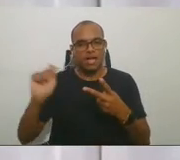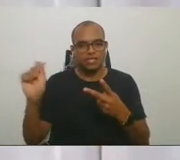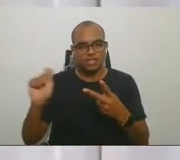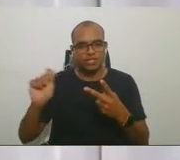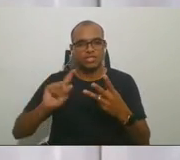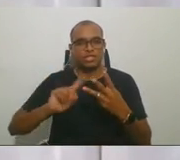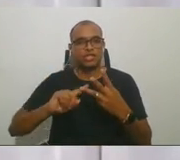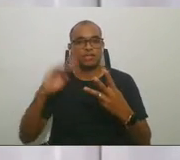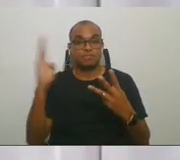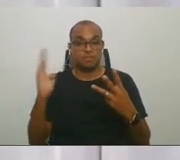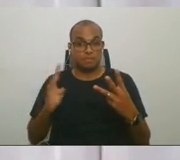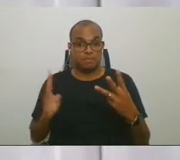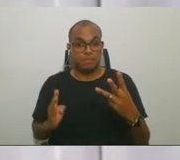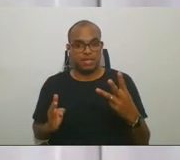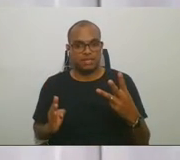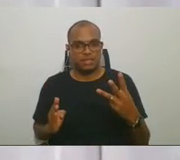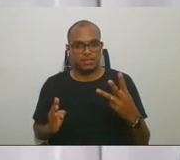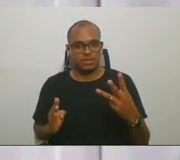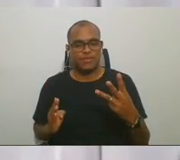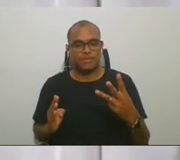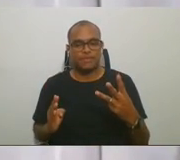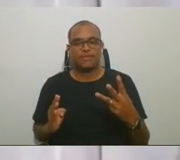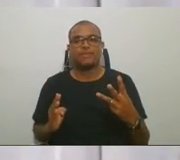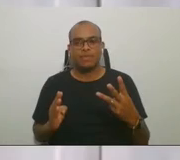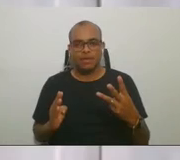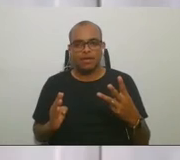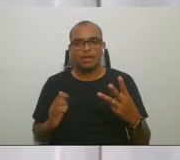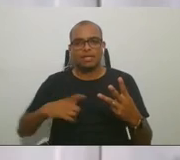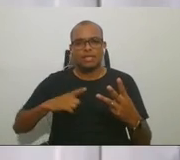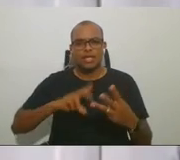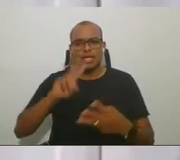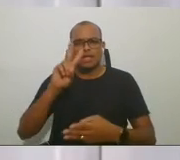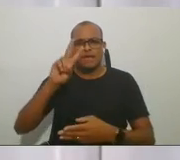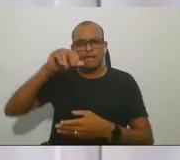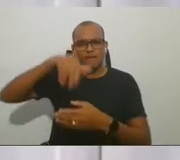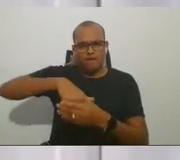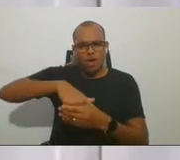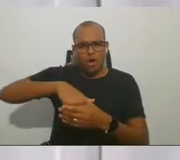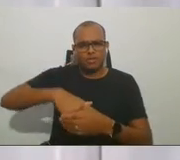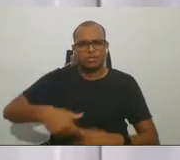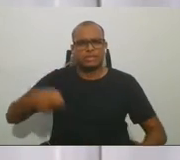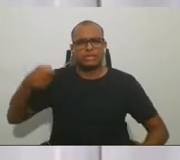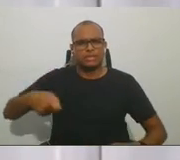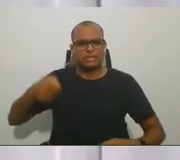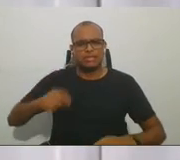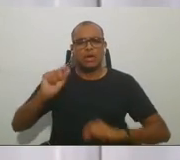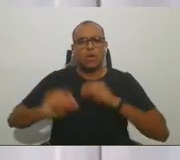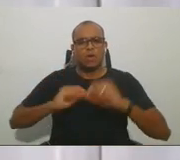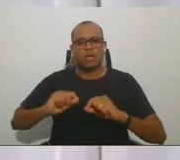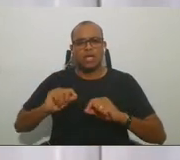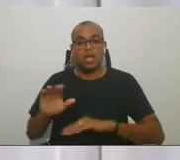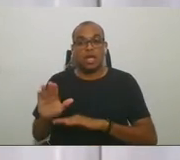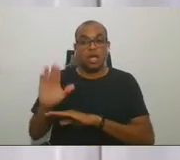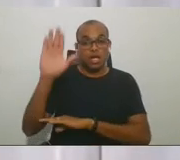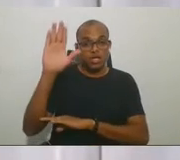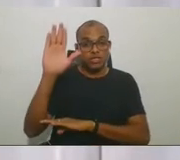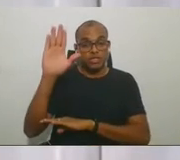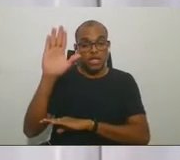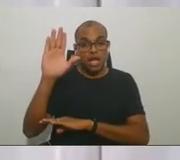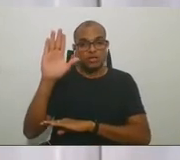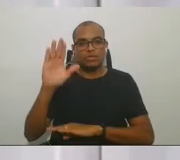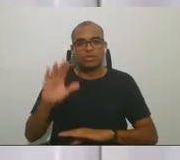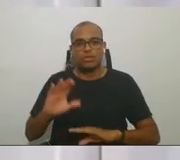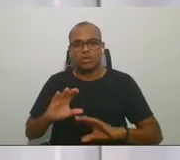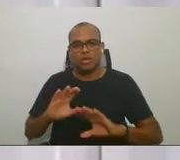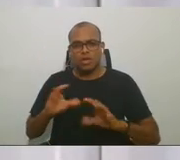menos. De modo expressivo, as eleições impuseram candidatos do côncavo chamados